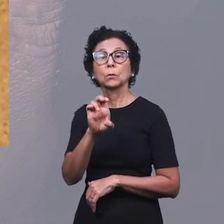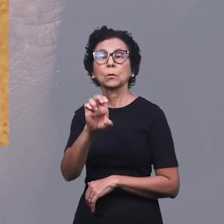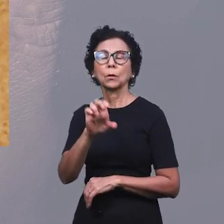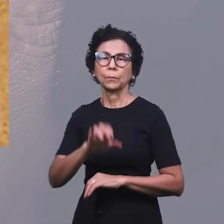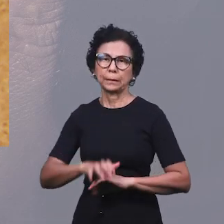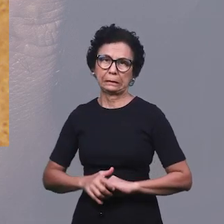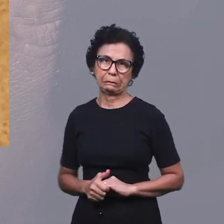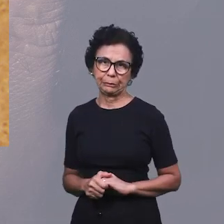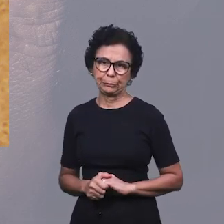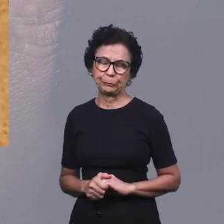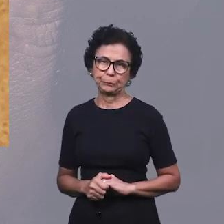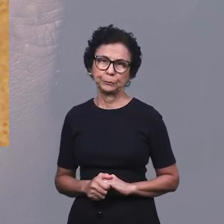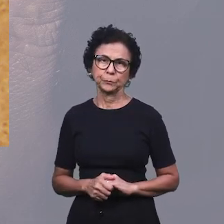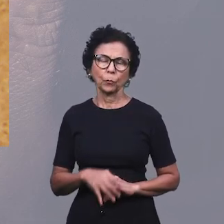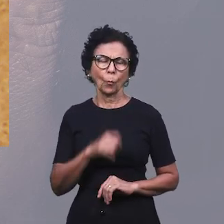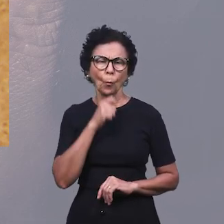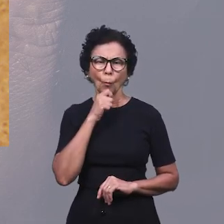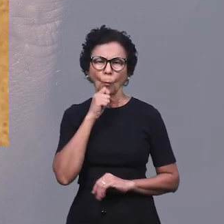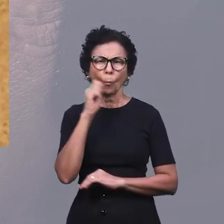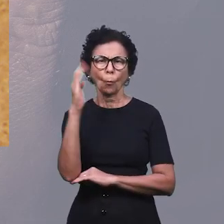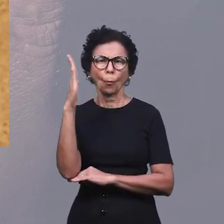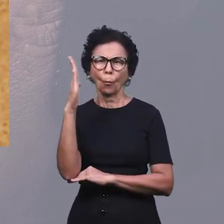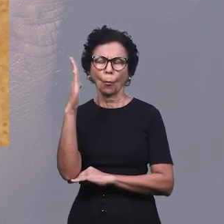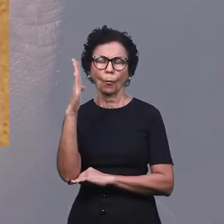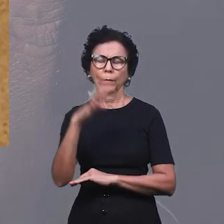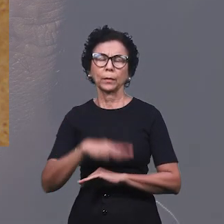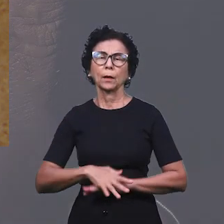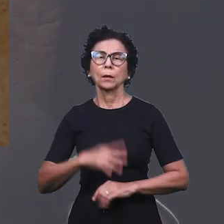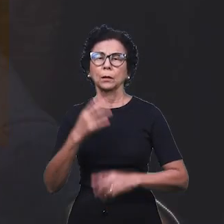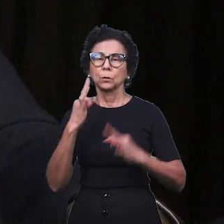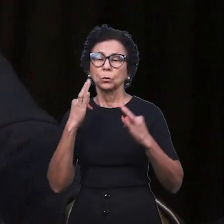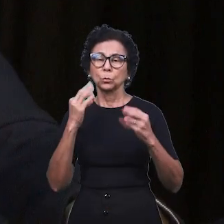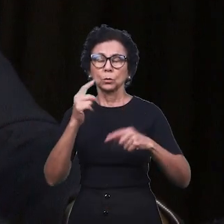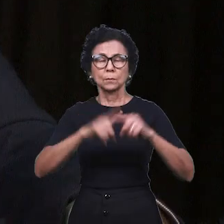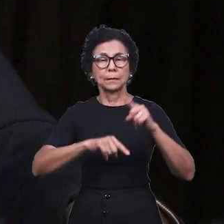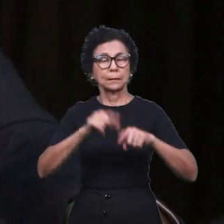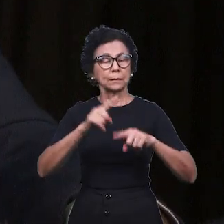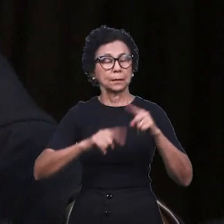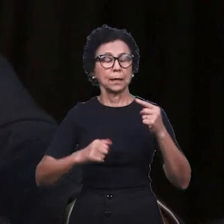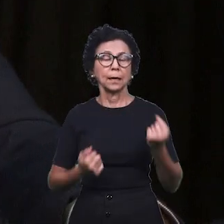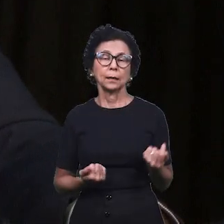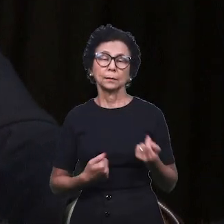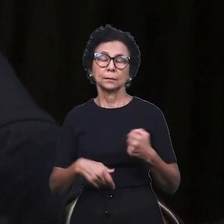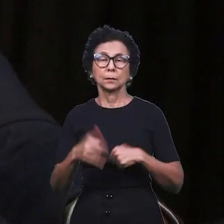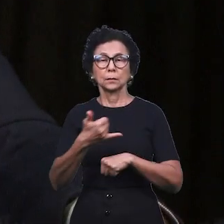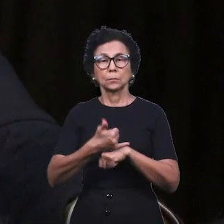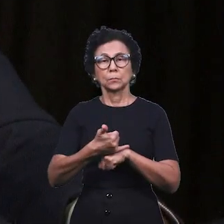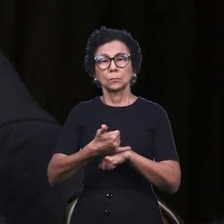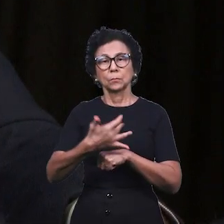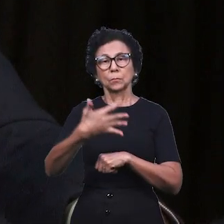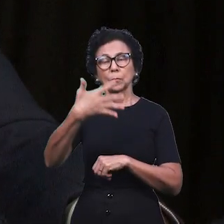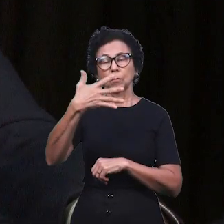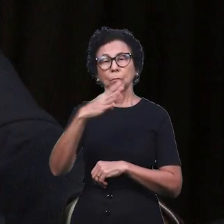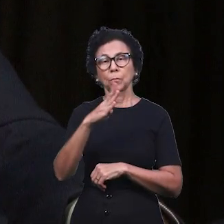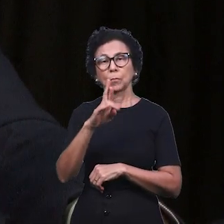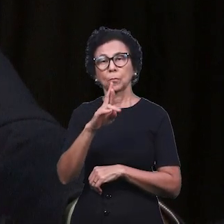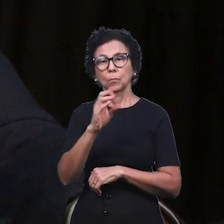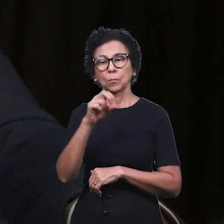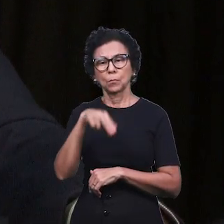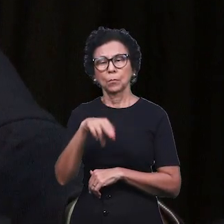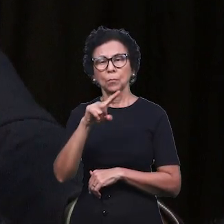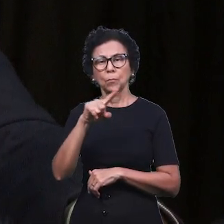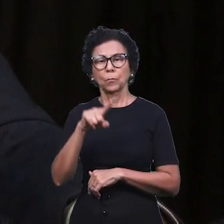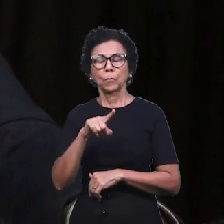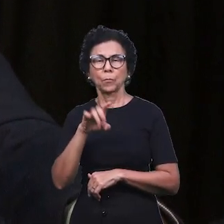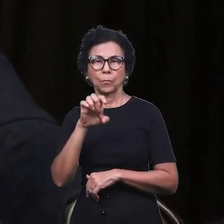Porque todos os utensílios falavam da justificação. O bronze fala da justificação, né?